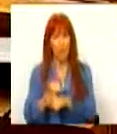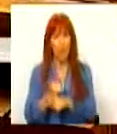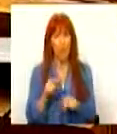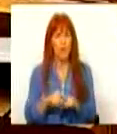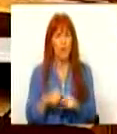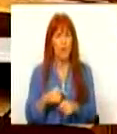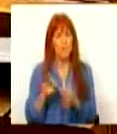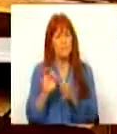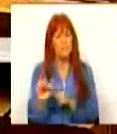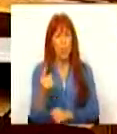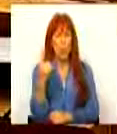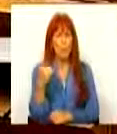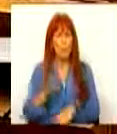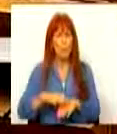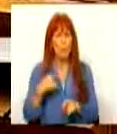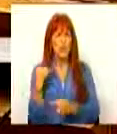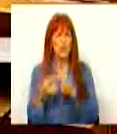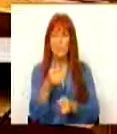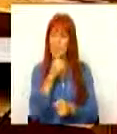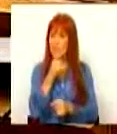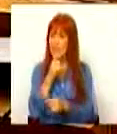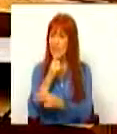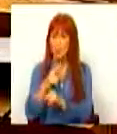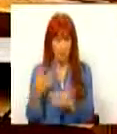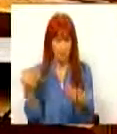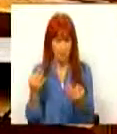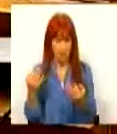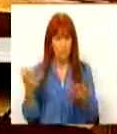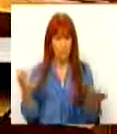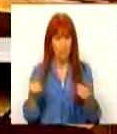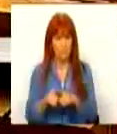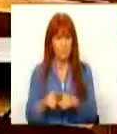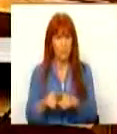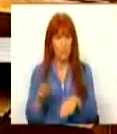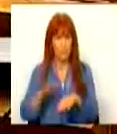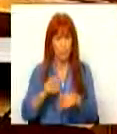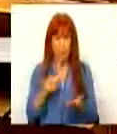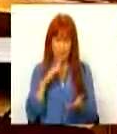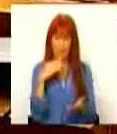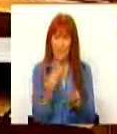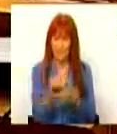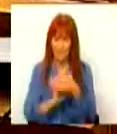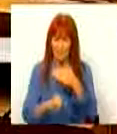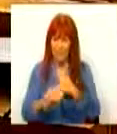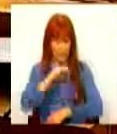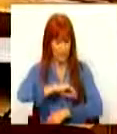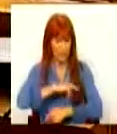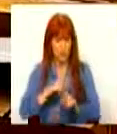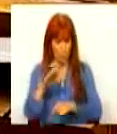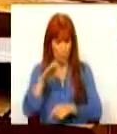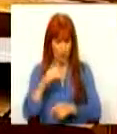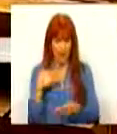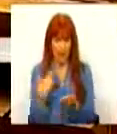uma pequena nota, acerca de algumas medidas que efetivamente constam da reposição dos rendimentos que o